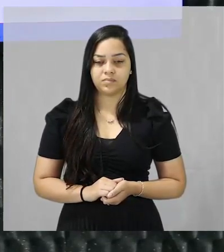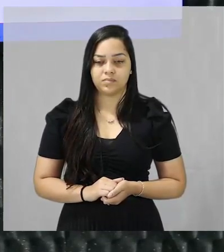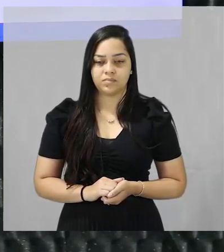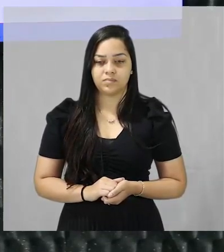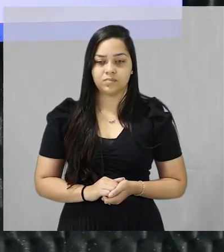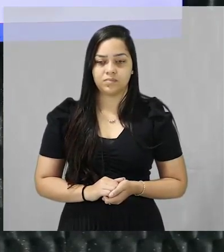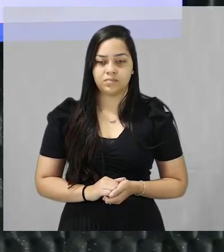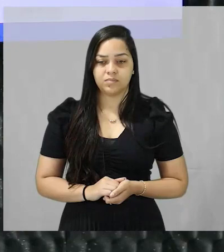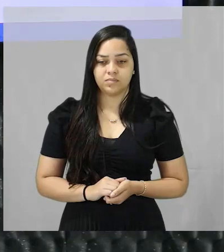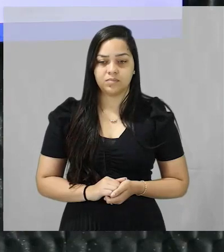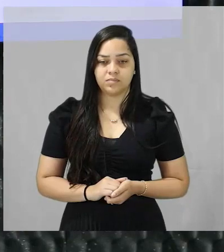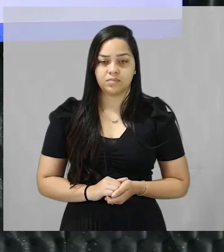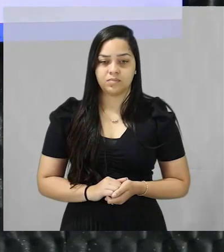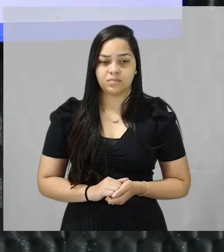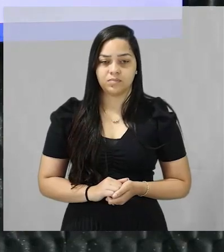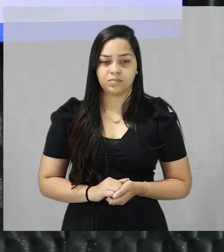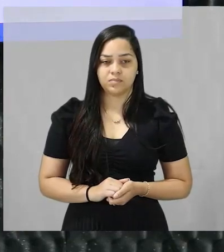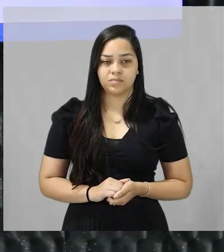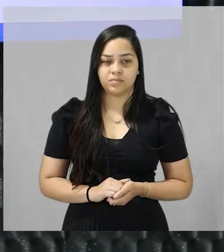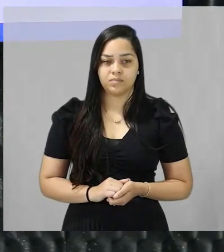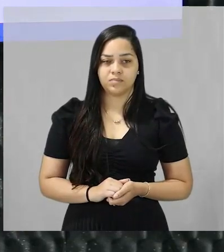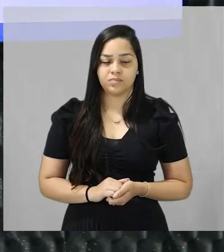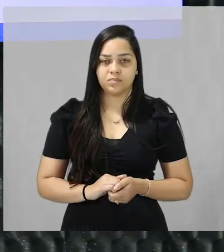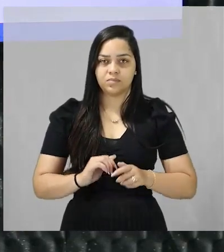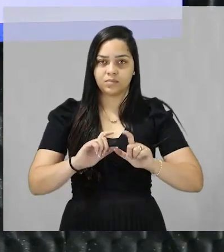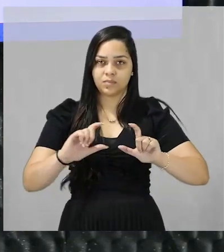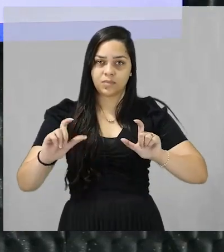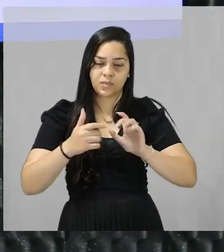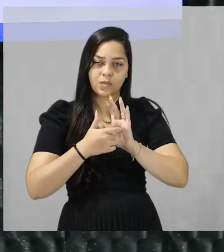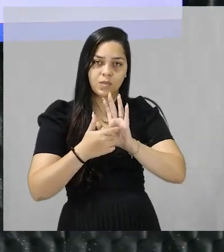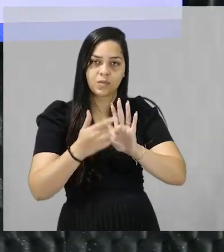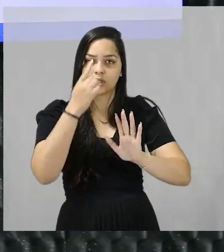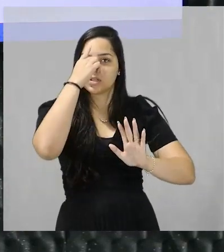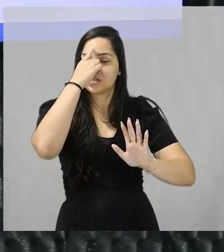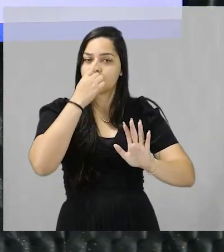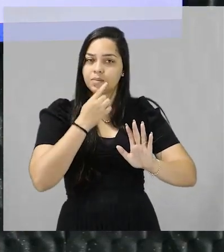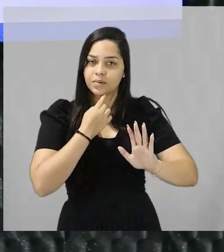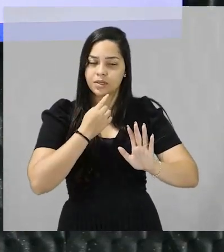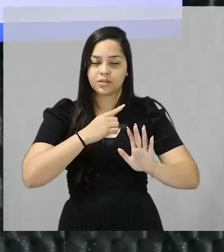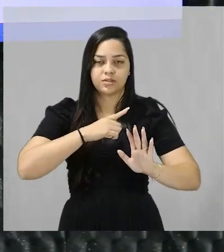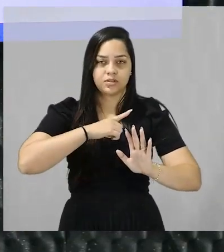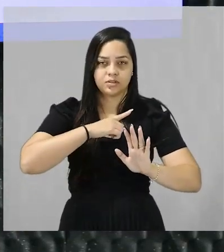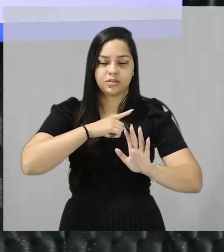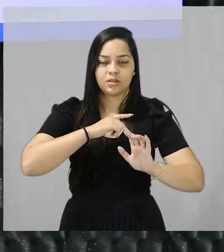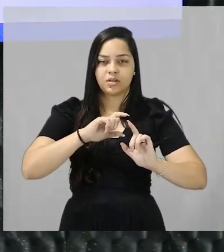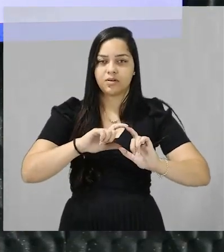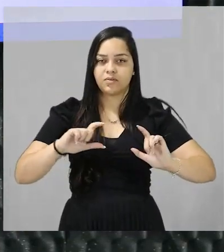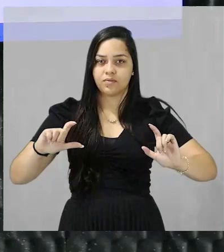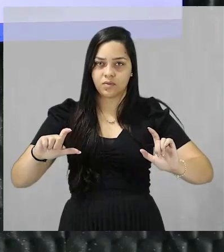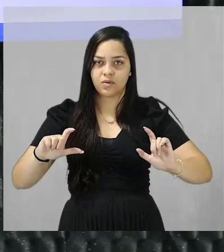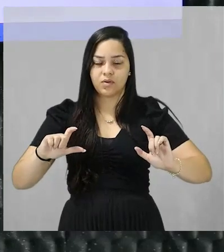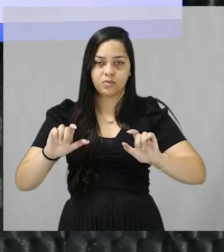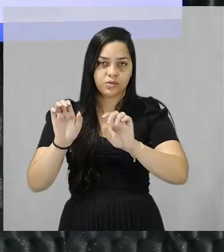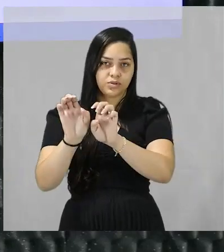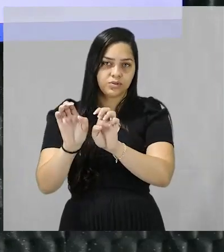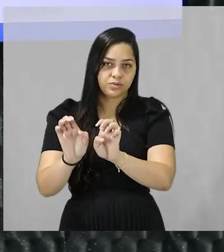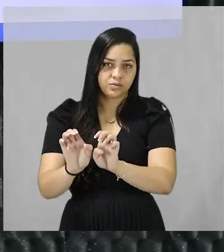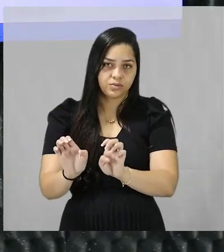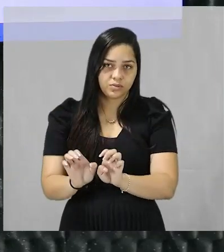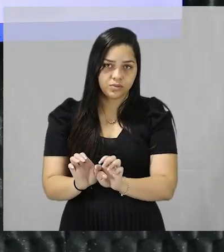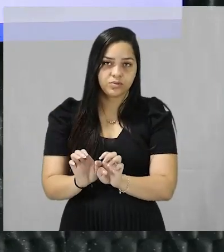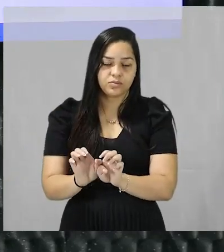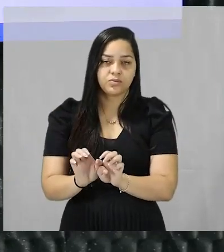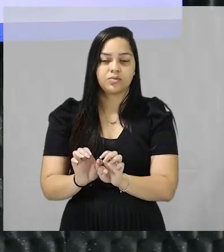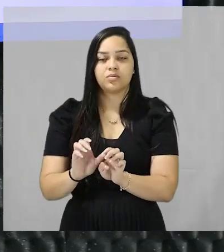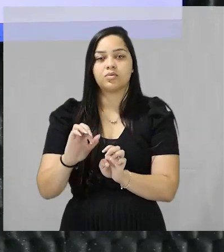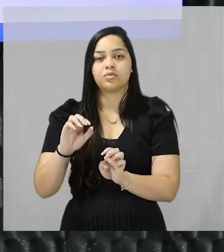efetiva ação sobre a acne, ok? Bom, aqui nós temos a fórmula estrutural do